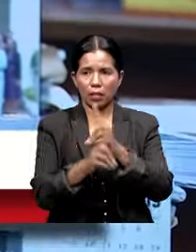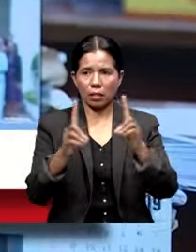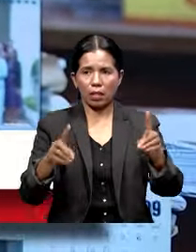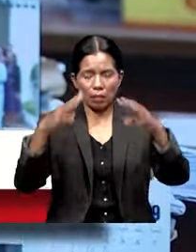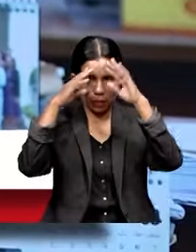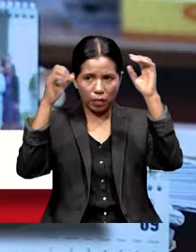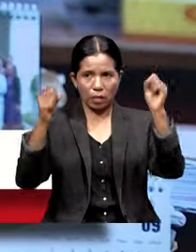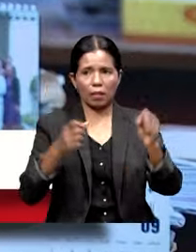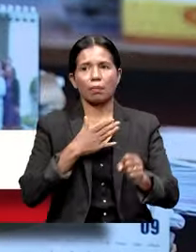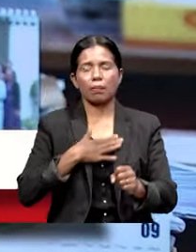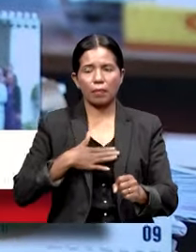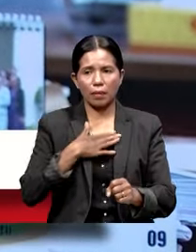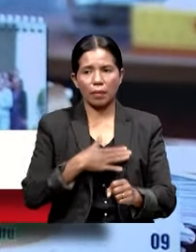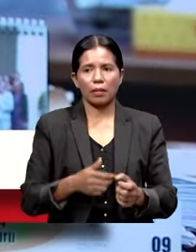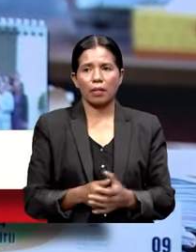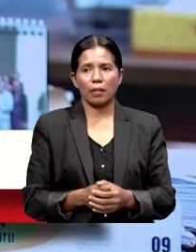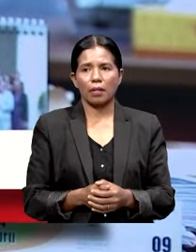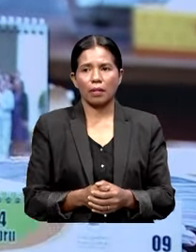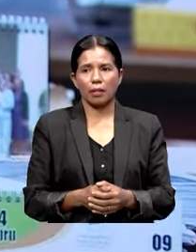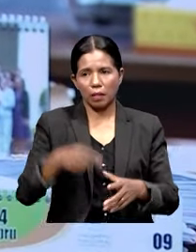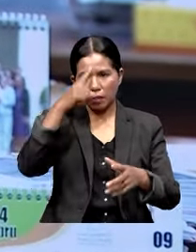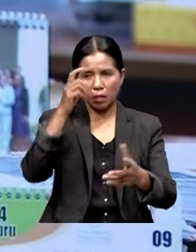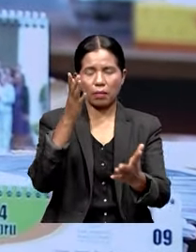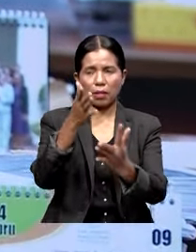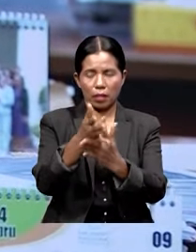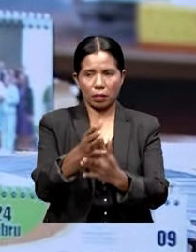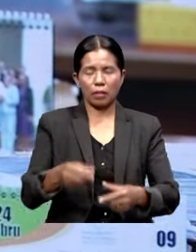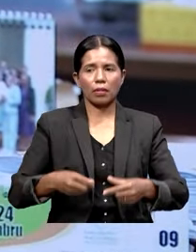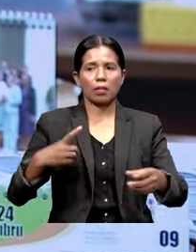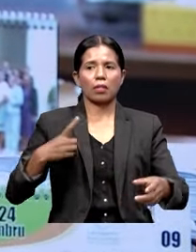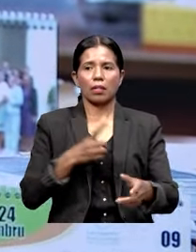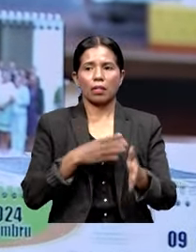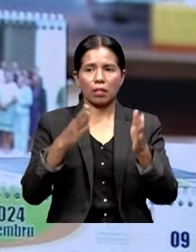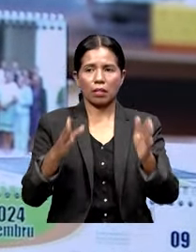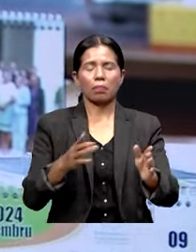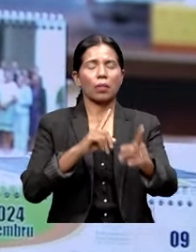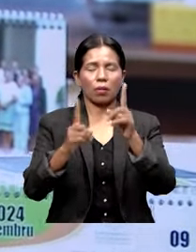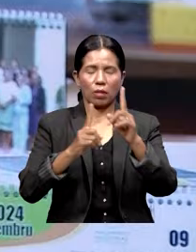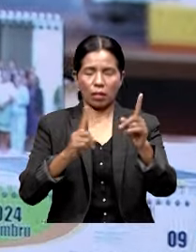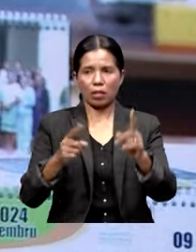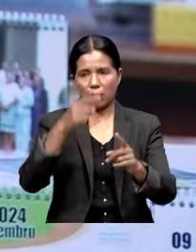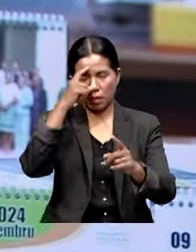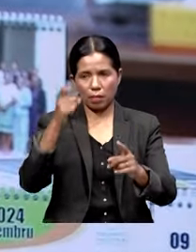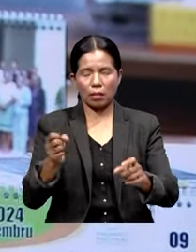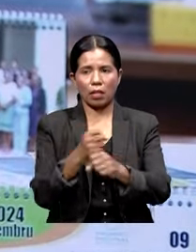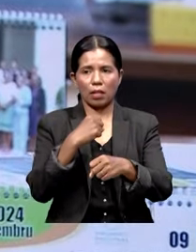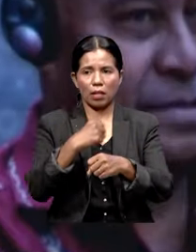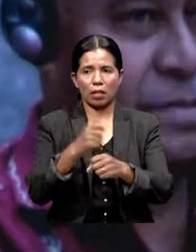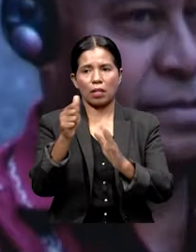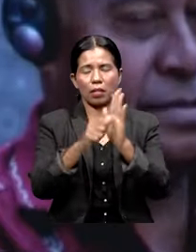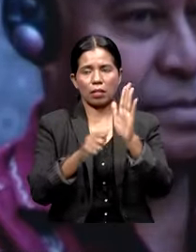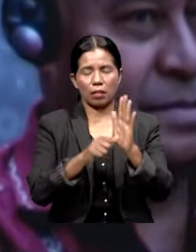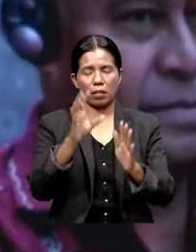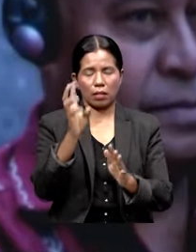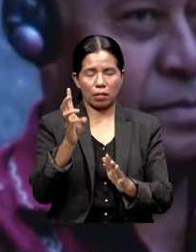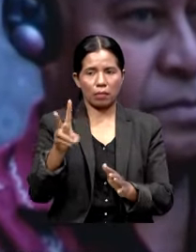Presidente, favor da... Tama regimento ba for direito de deputados hal ponto de ordem. Tama ne invoca regimento artigo 62.